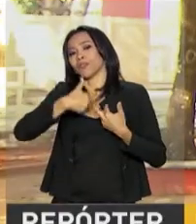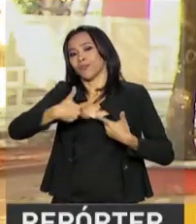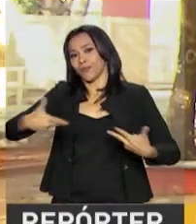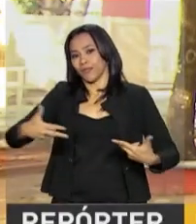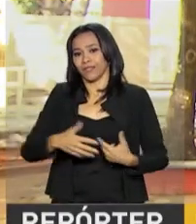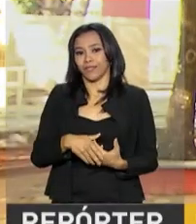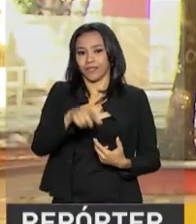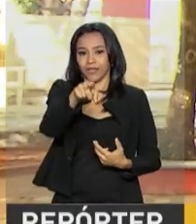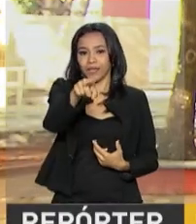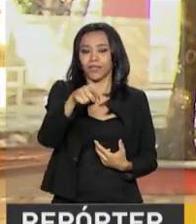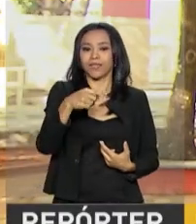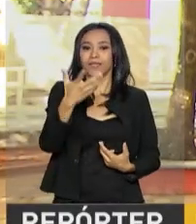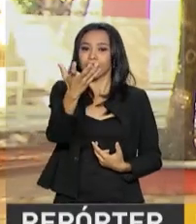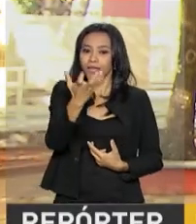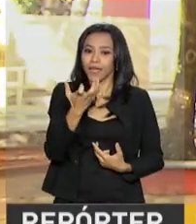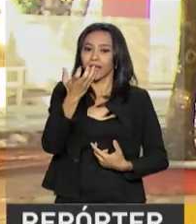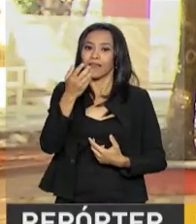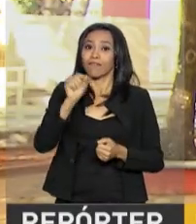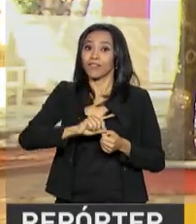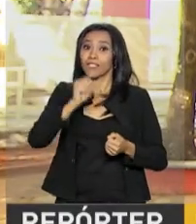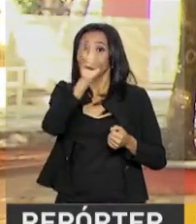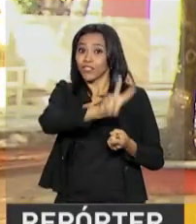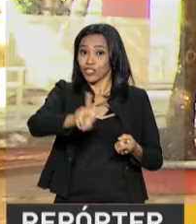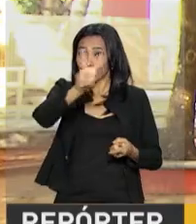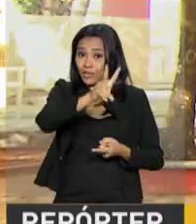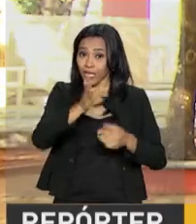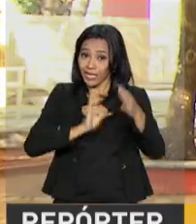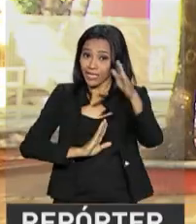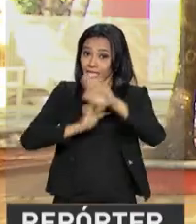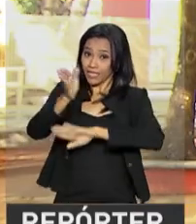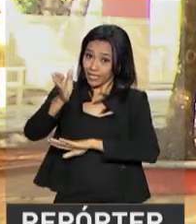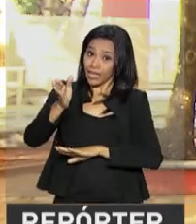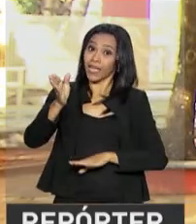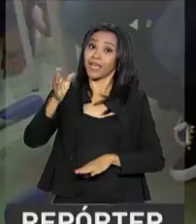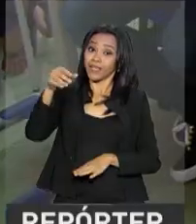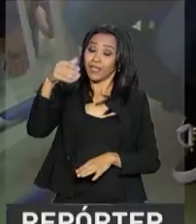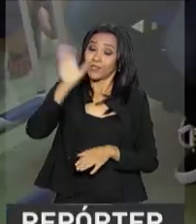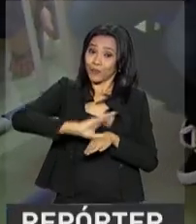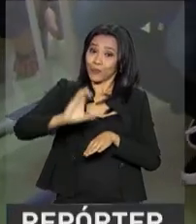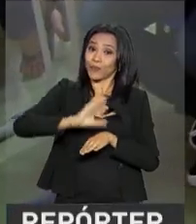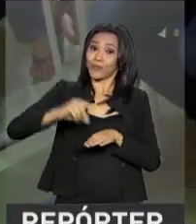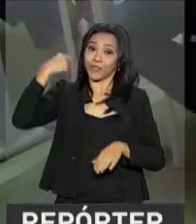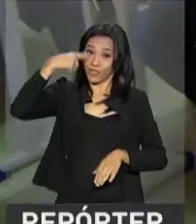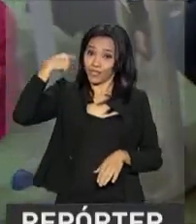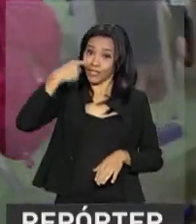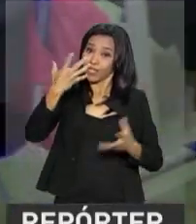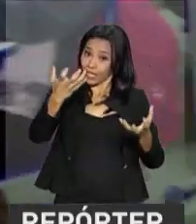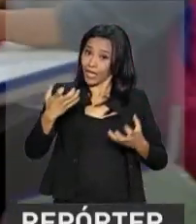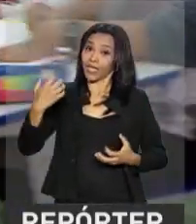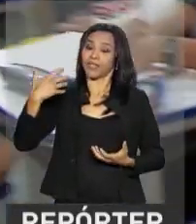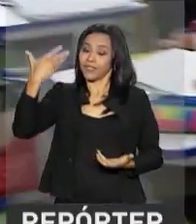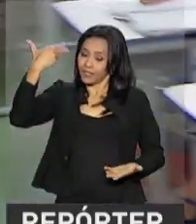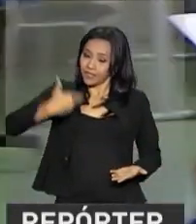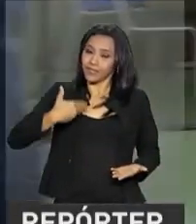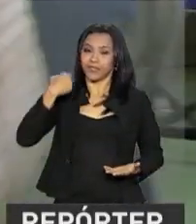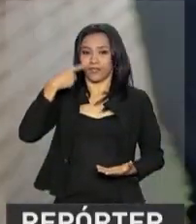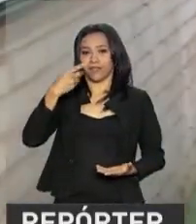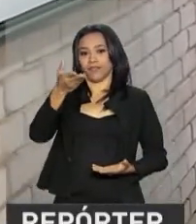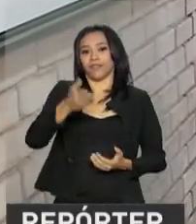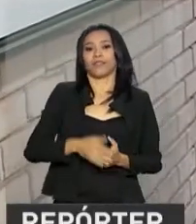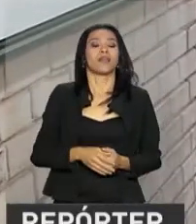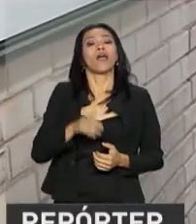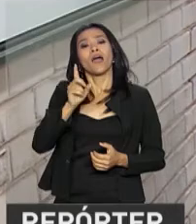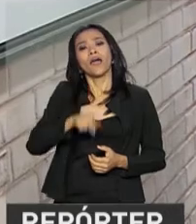direto pra fazer um vestibular e passar no curso de direito canção advogado a educação de jovens e adultos é uma modalidade